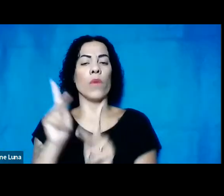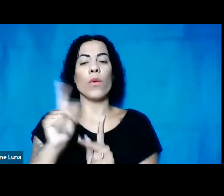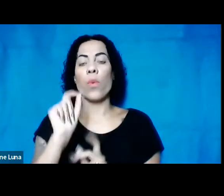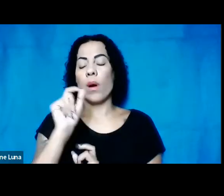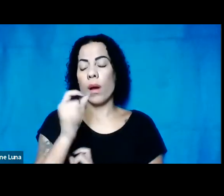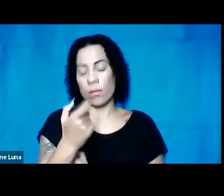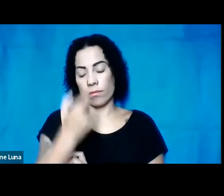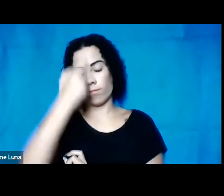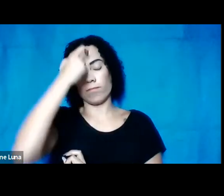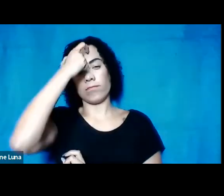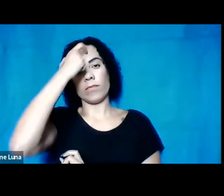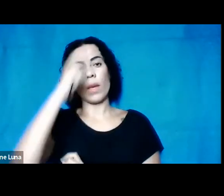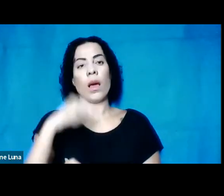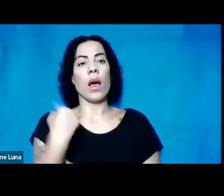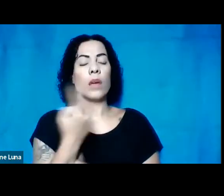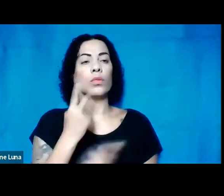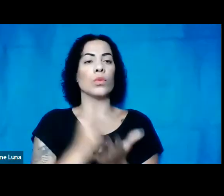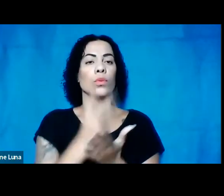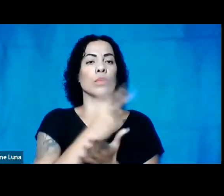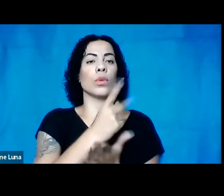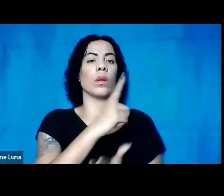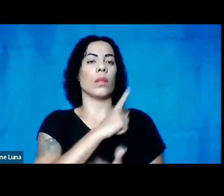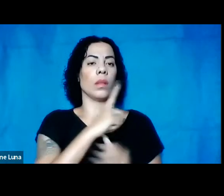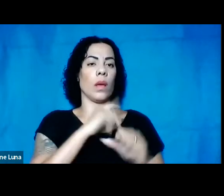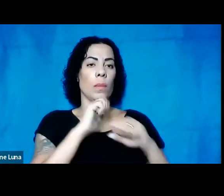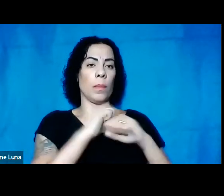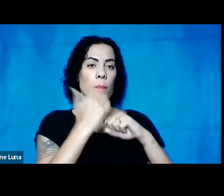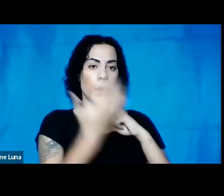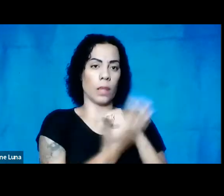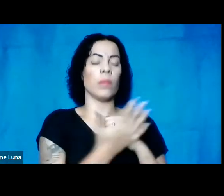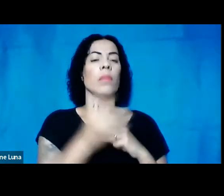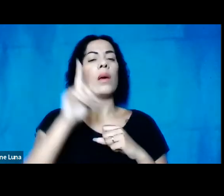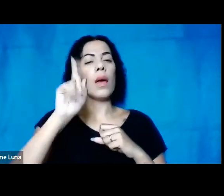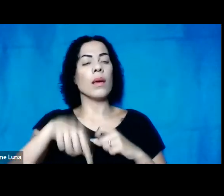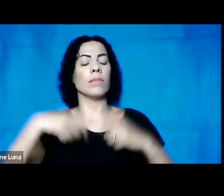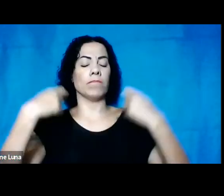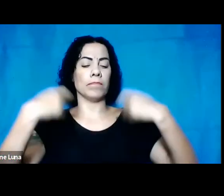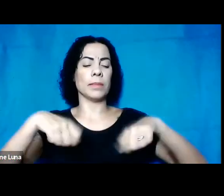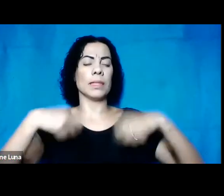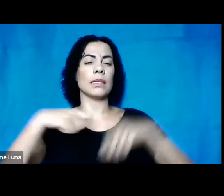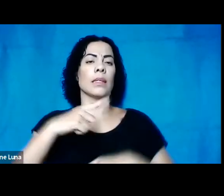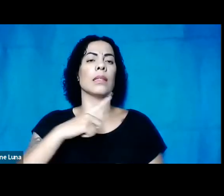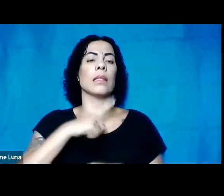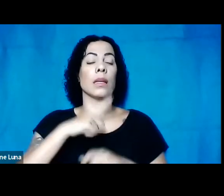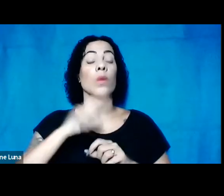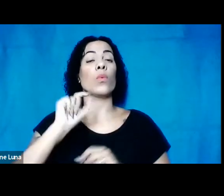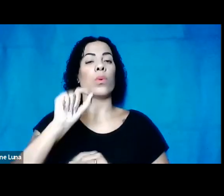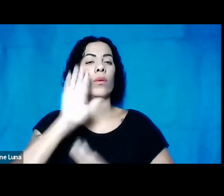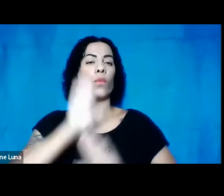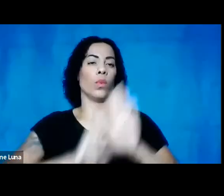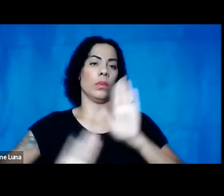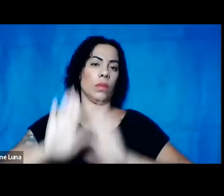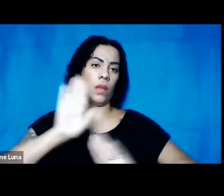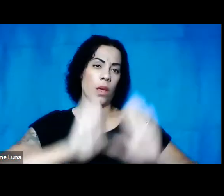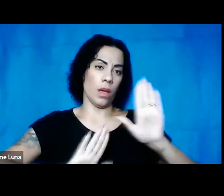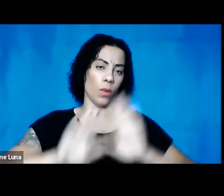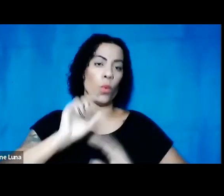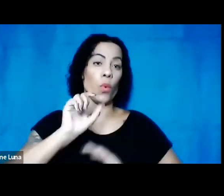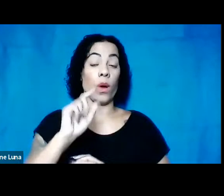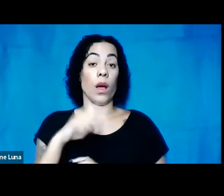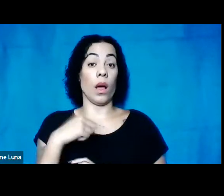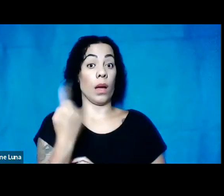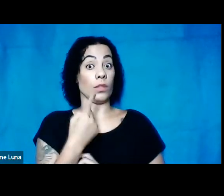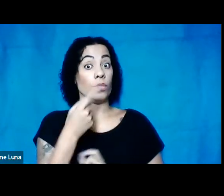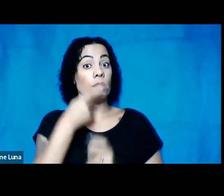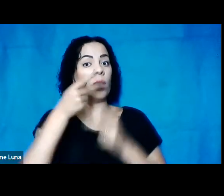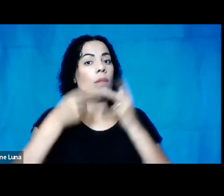a gente ainda está nessa pandemia e que é necessário ter muito cuidado com o que a gente está